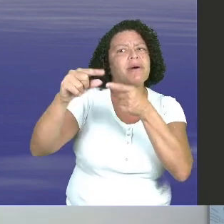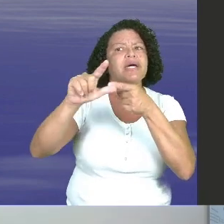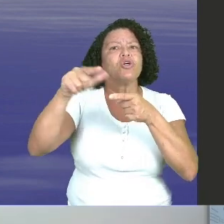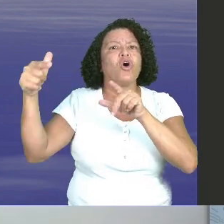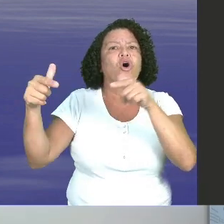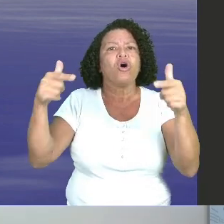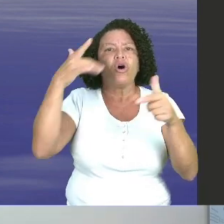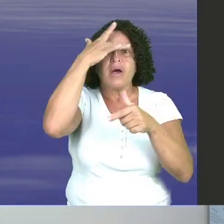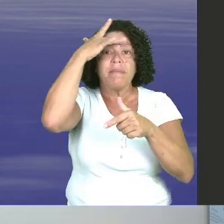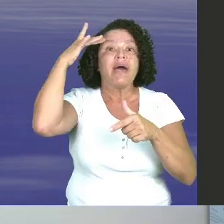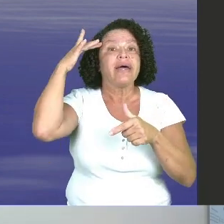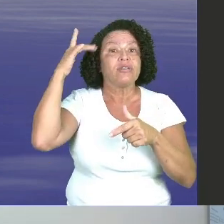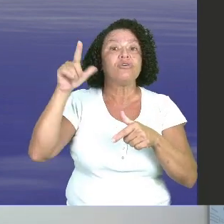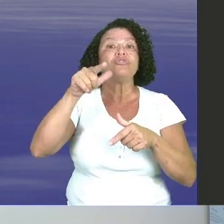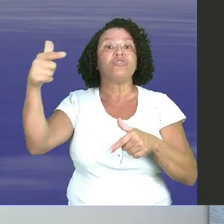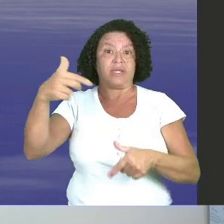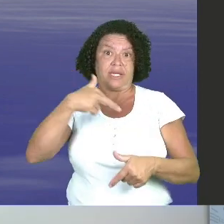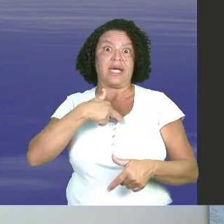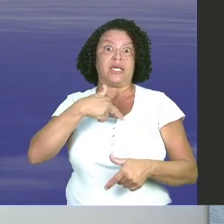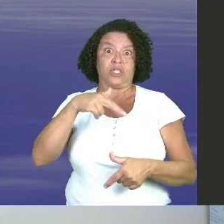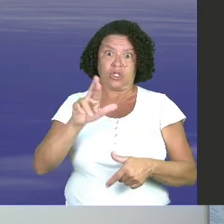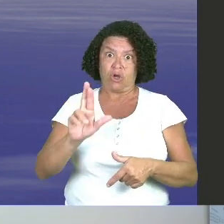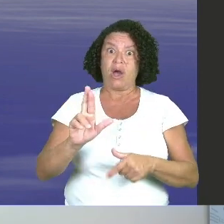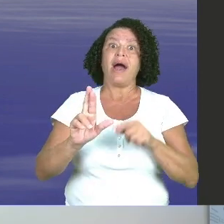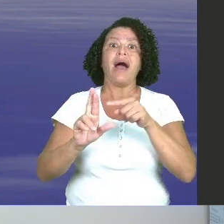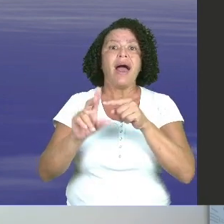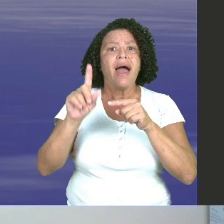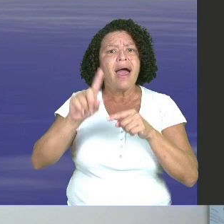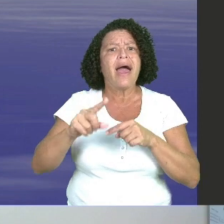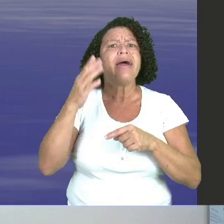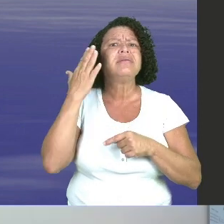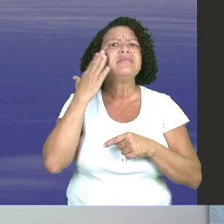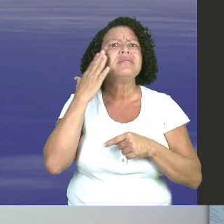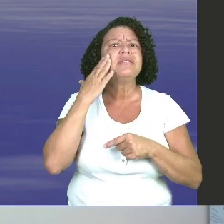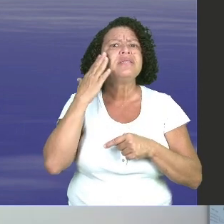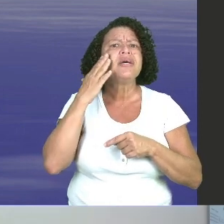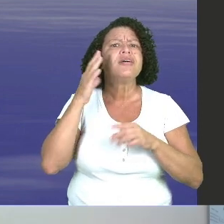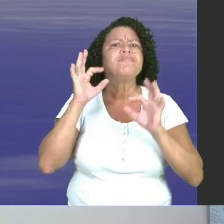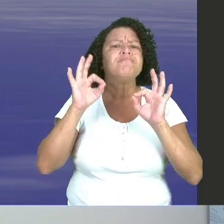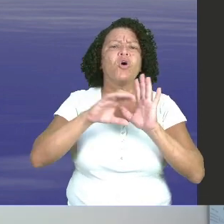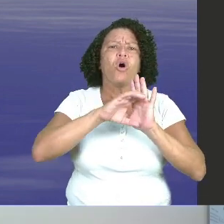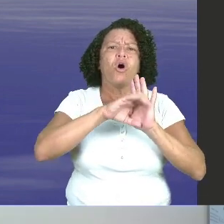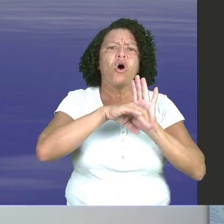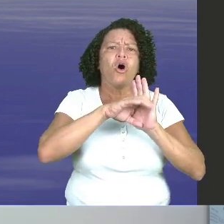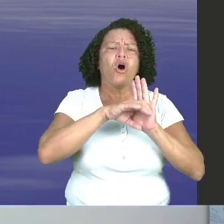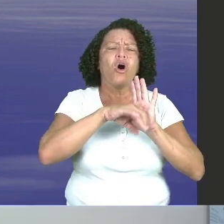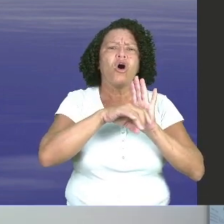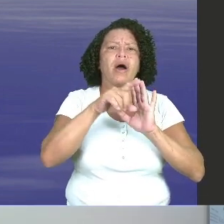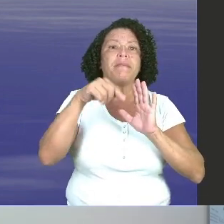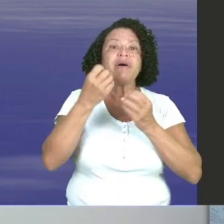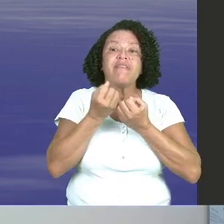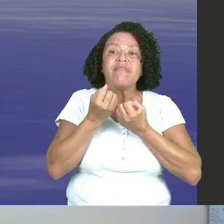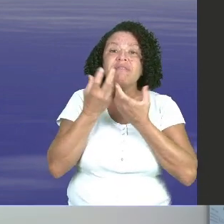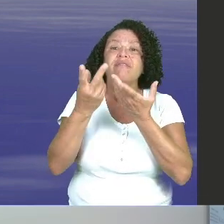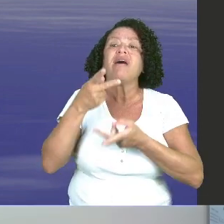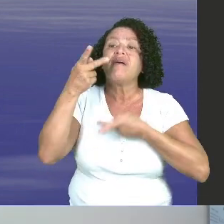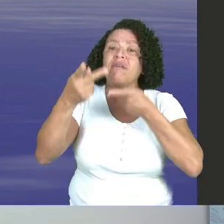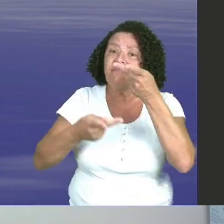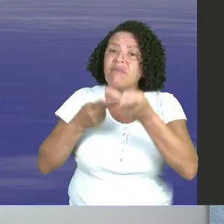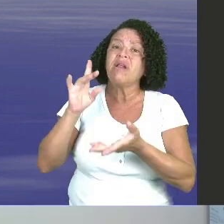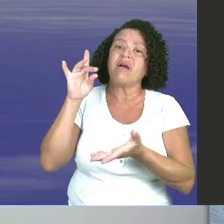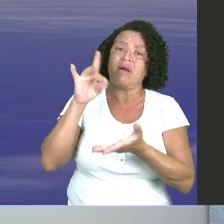pessoas, até de outras religiões. É importante sedimentarmos esse conceito para que a gente, de